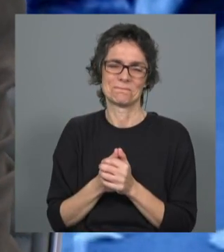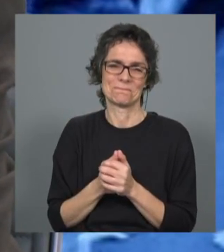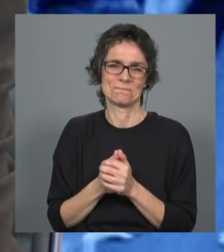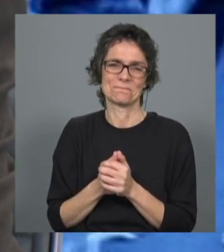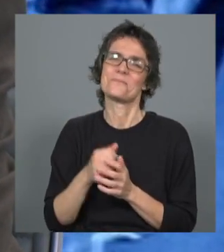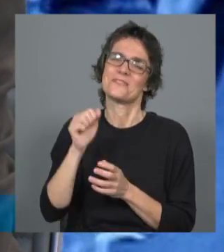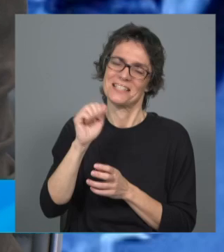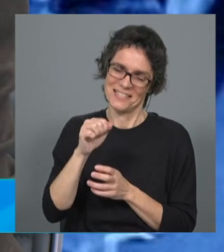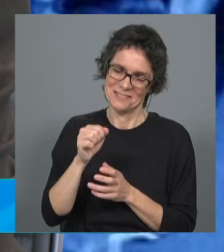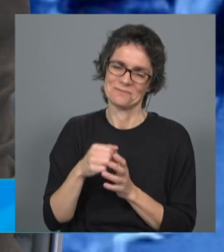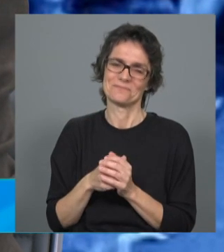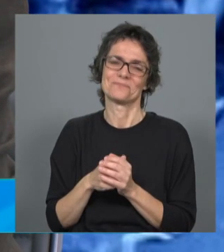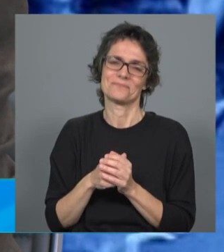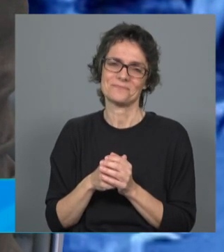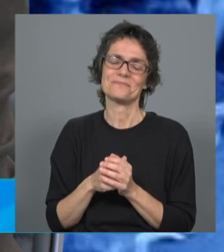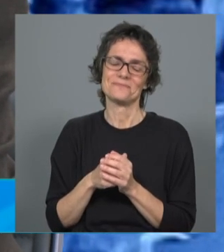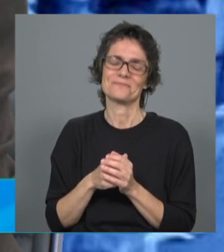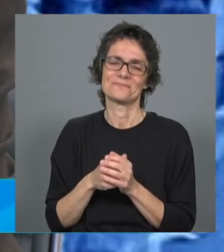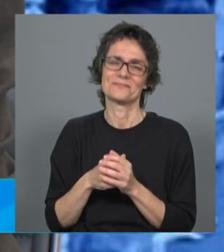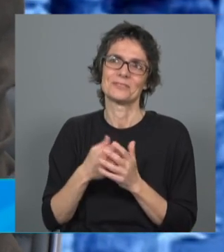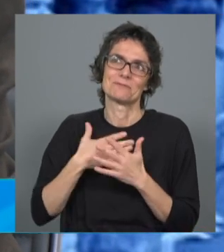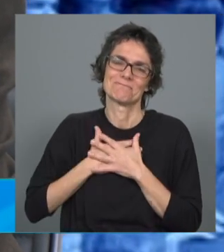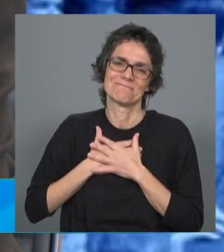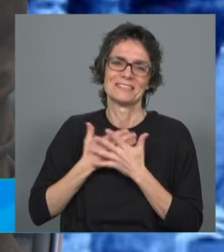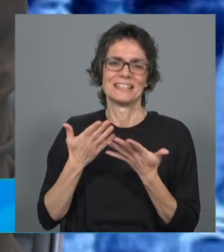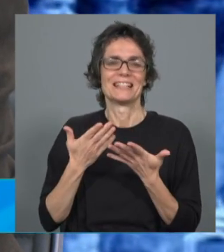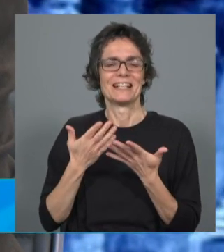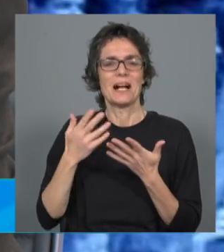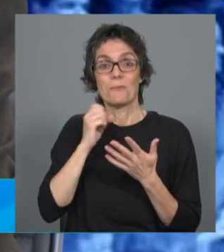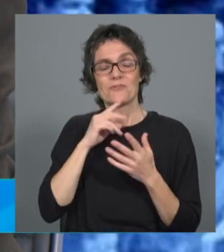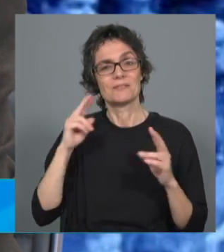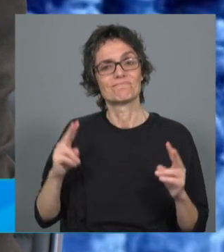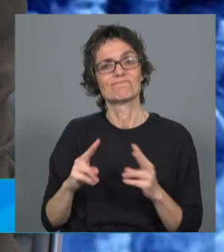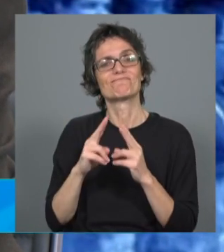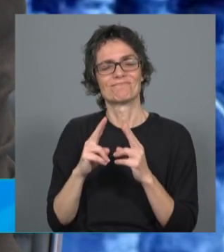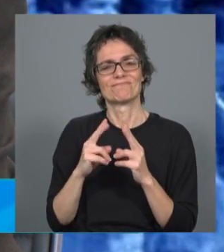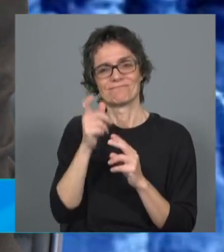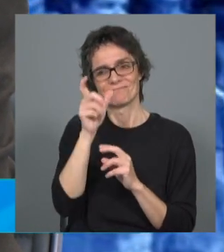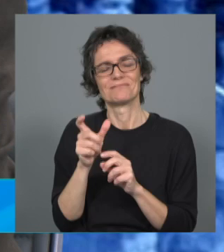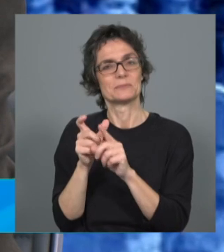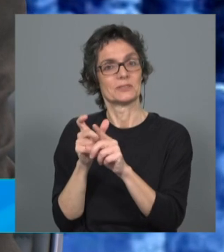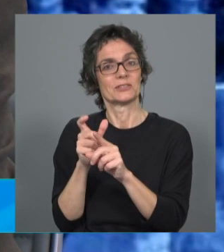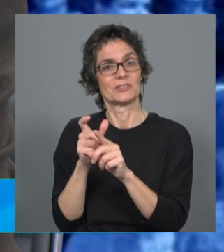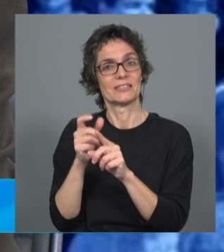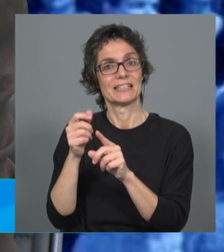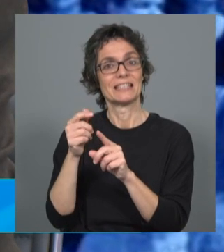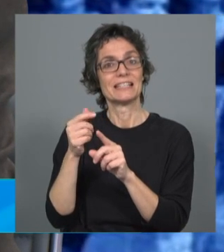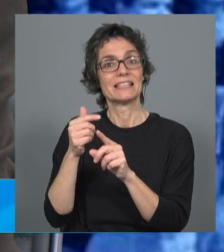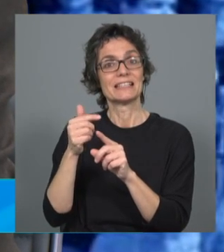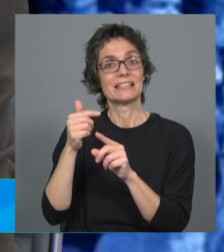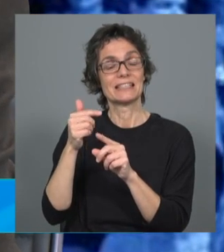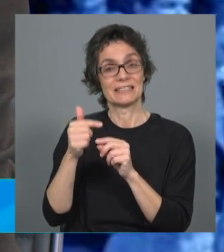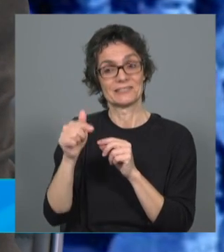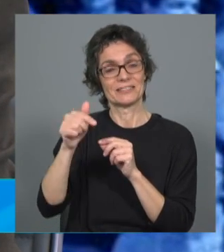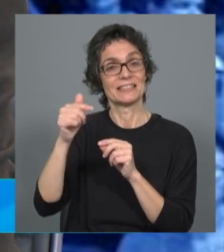tivemos a felicidade de encontrar alguém que também experienciou e que vai partilhar connosco, seguramente, e com